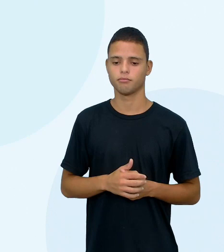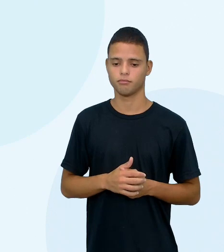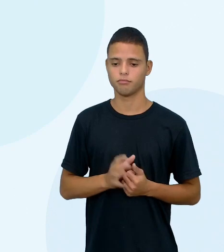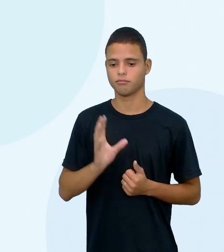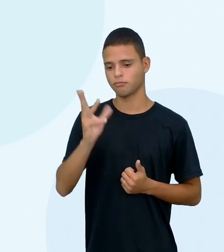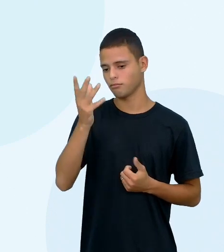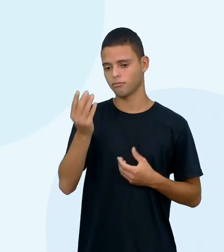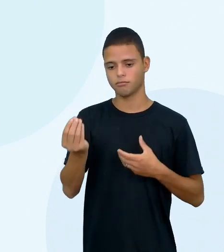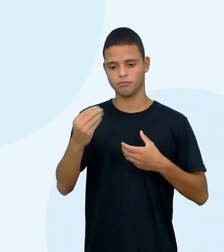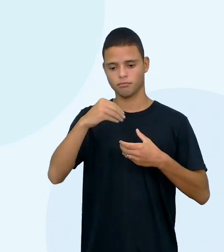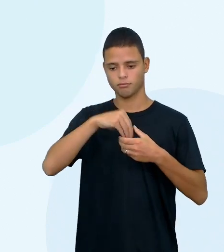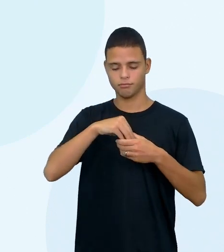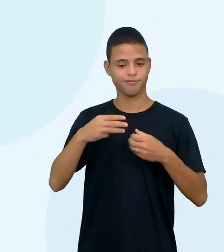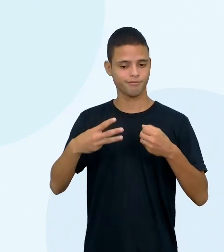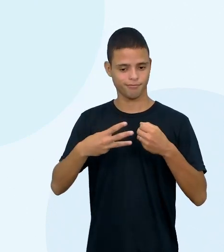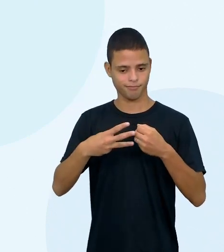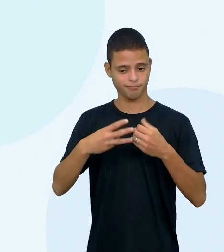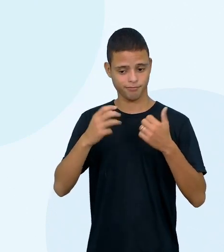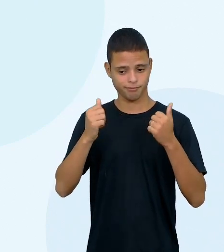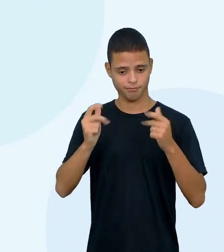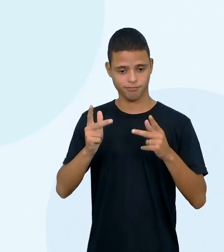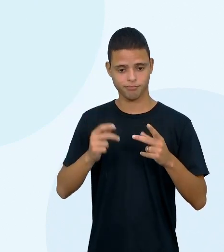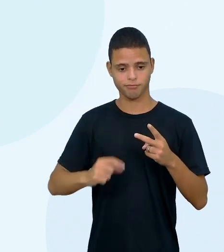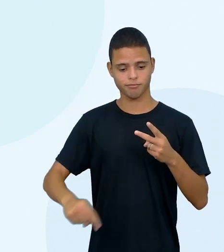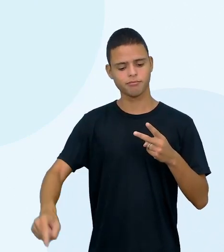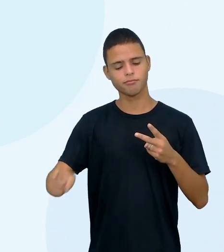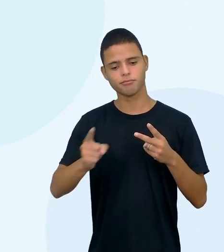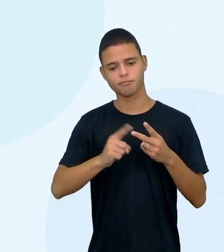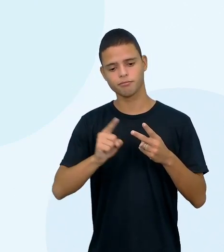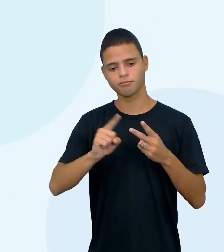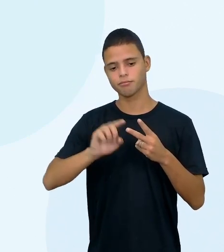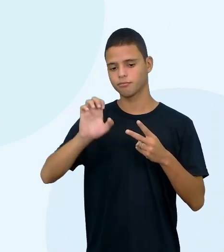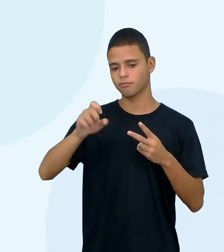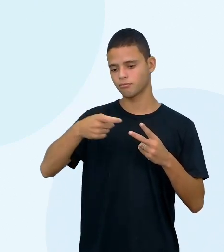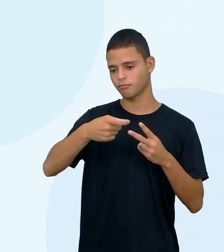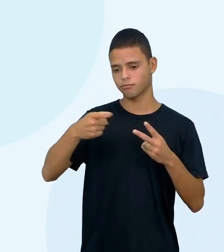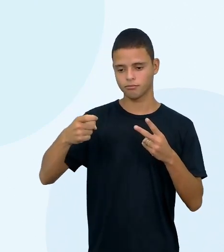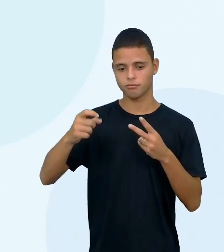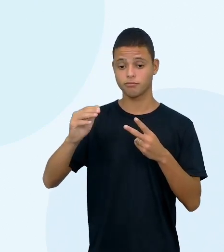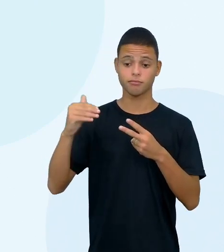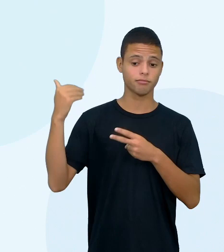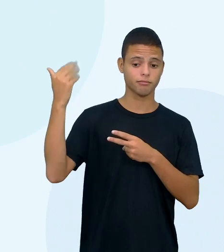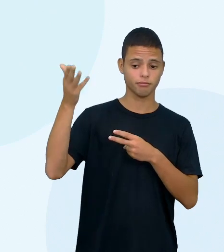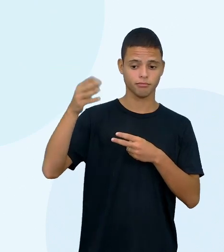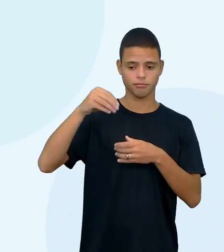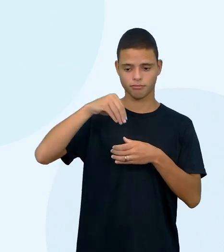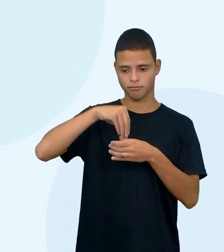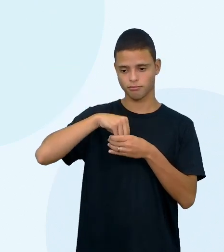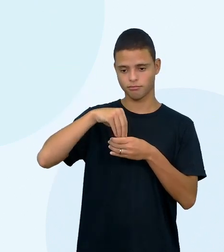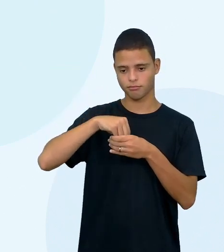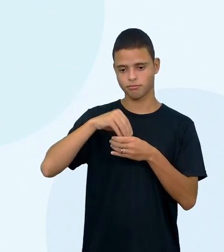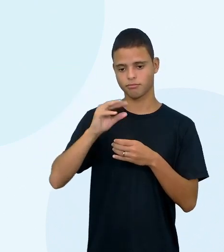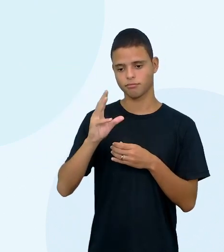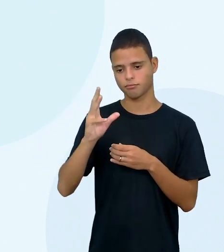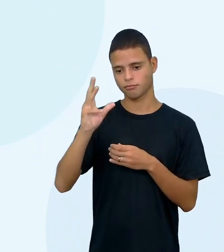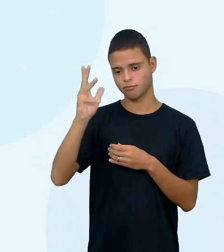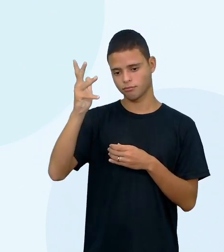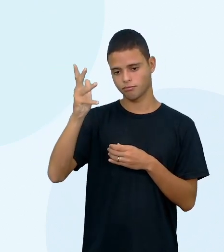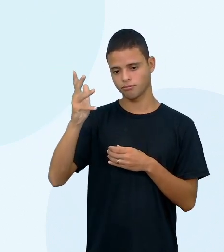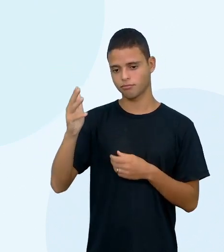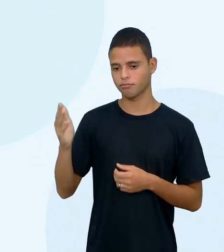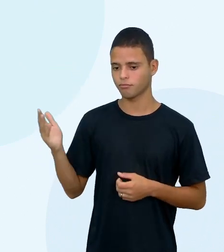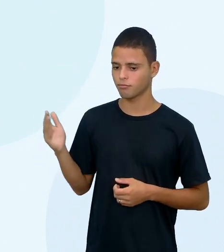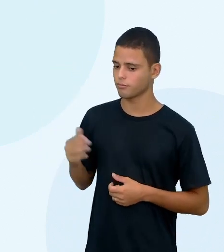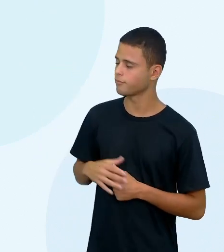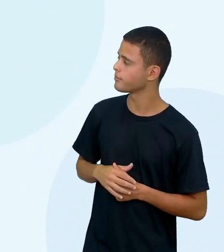no interior das células. Já, por exemplo, a digestão extracelular, ela acontece ali, olha,